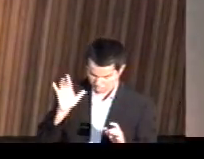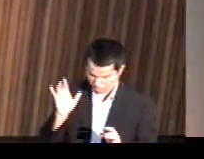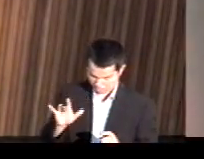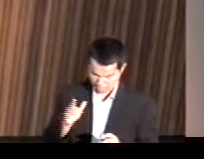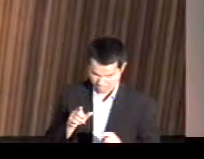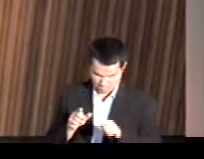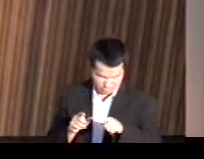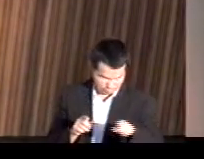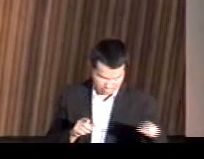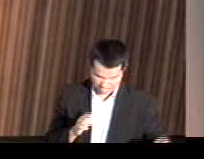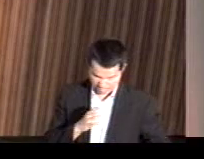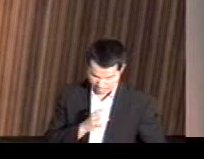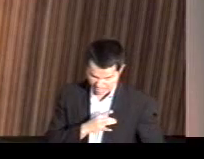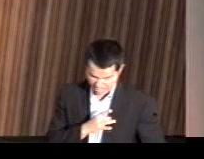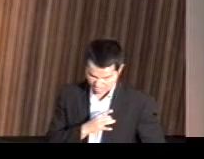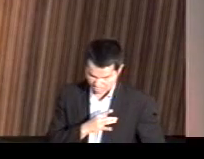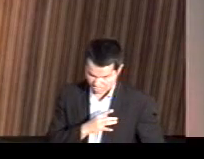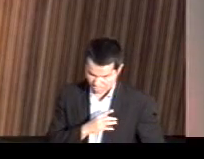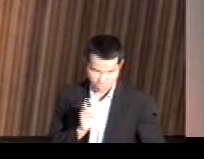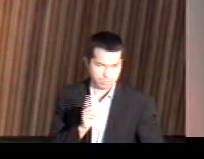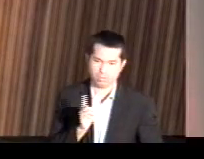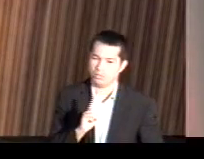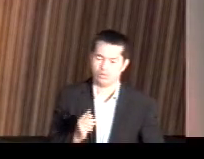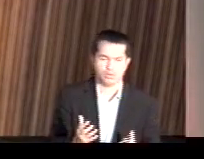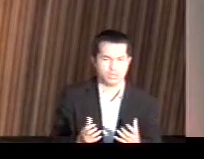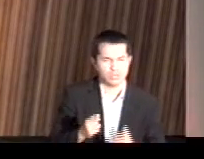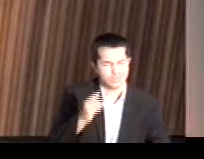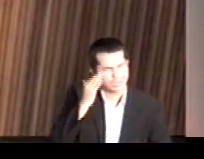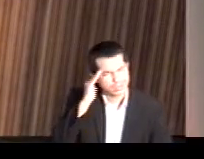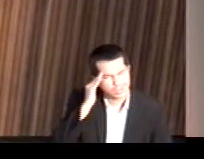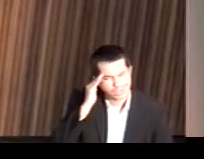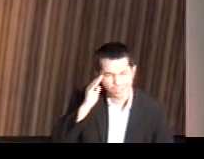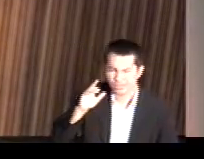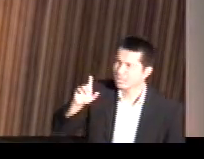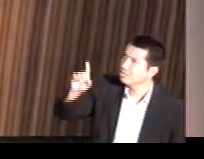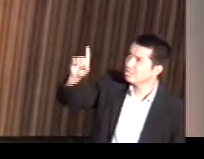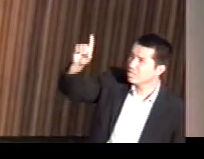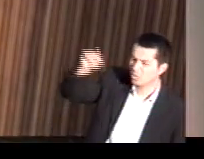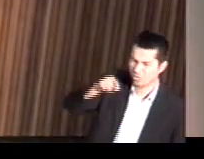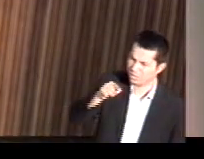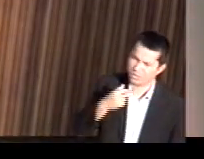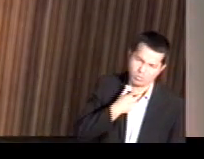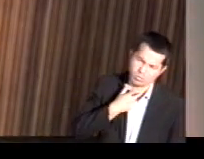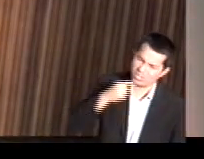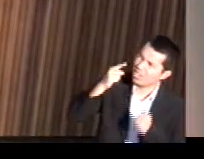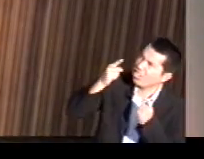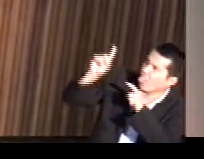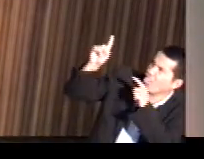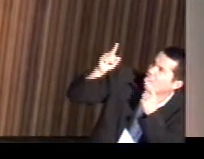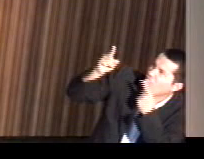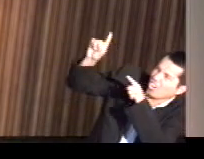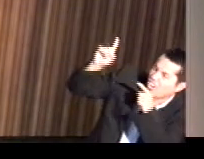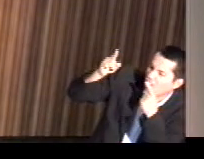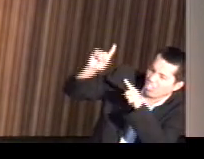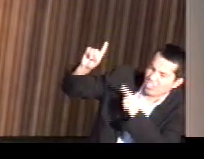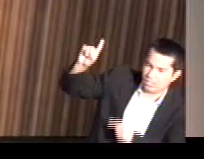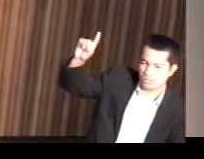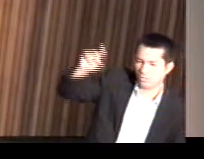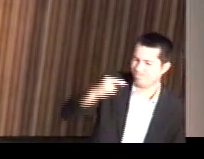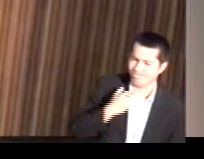mas para gerar sim o temor do Senhor. Com Deus não se brinca.